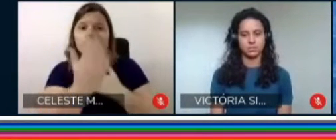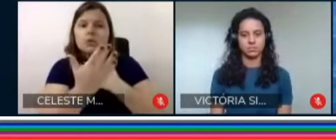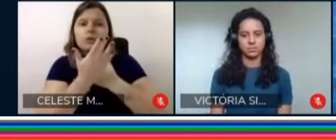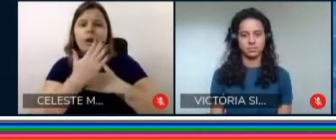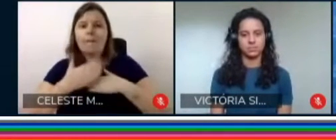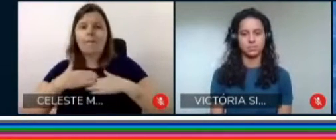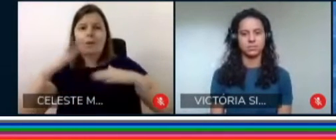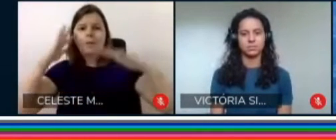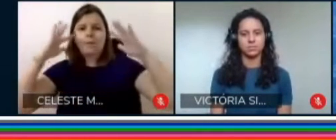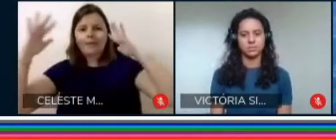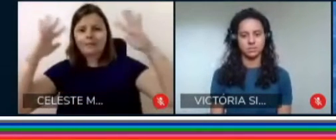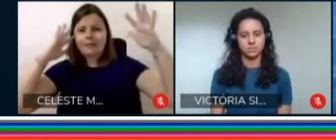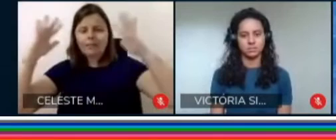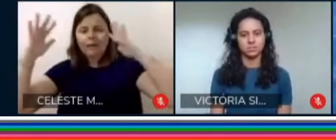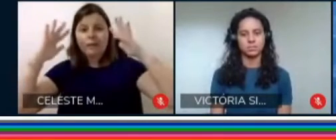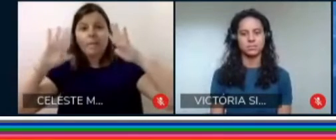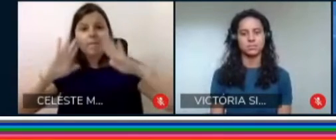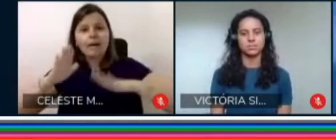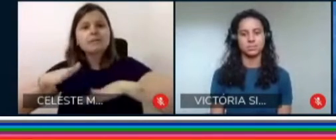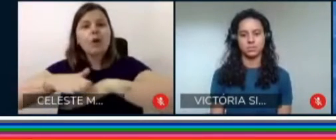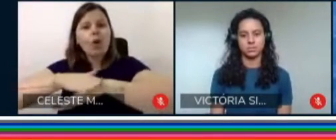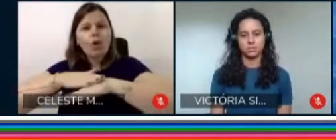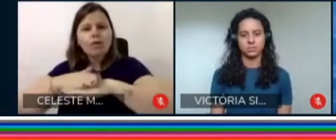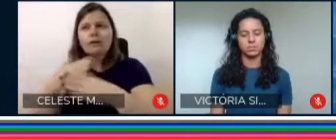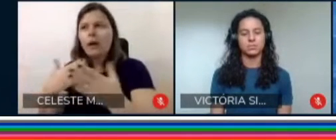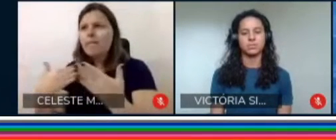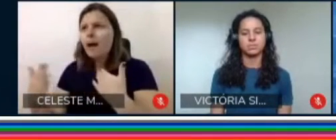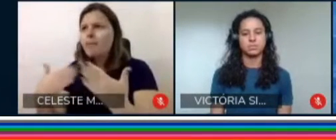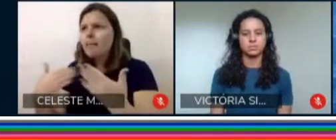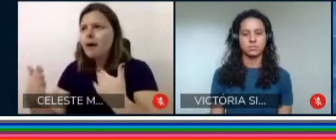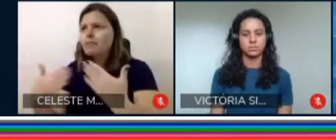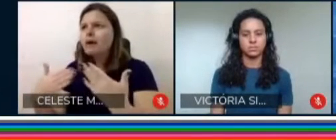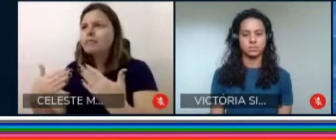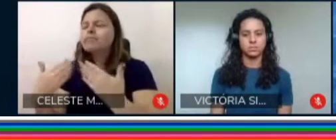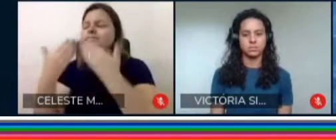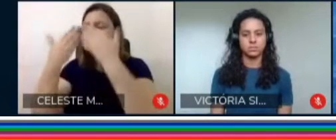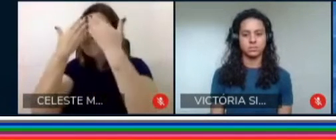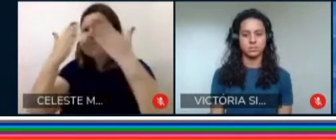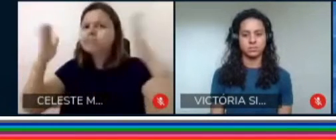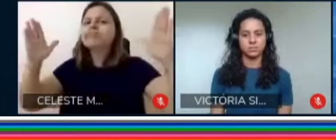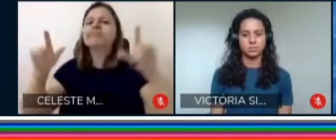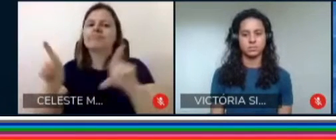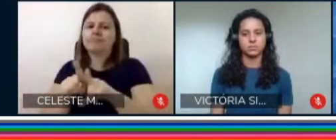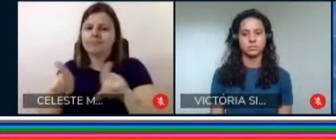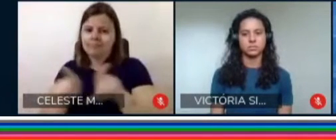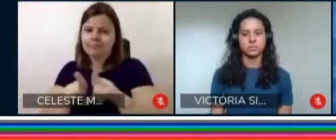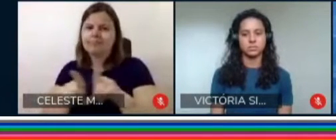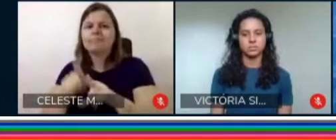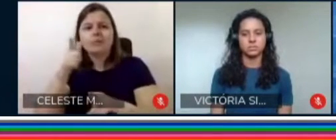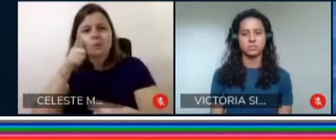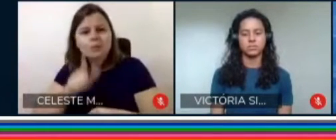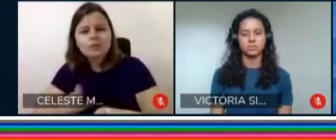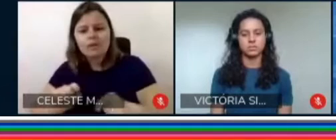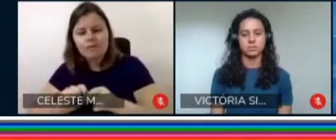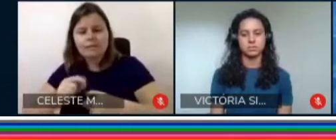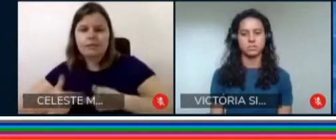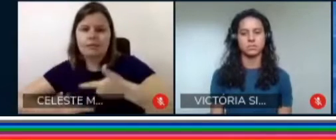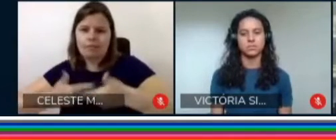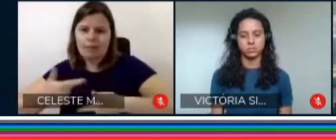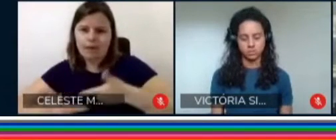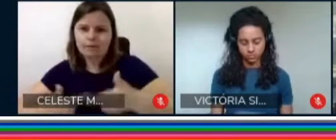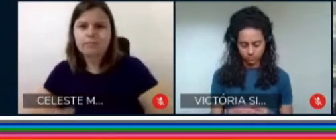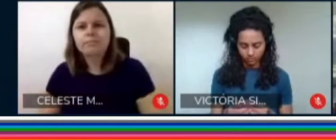Mas conversar, às vezes, dá uma boa abertura de mentes, né, para a gente conseguir desenvolver nossos